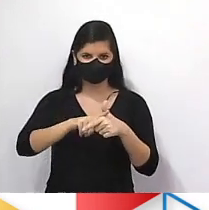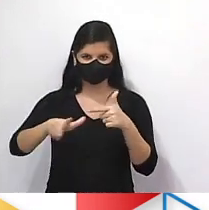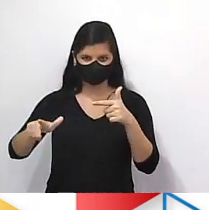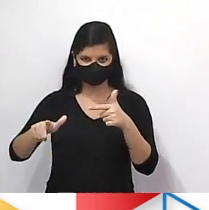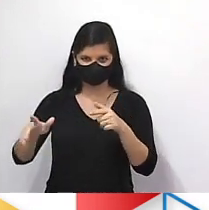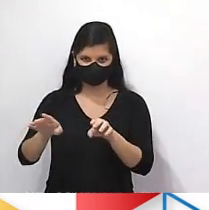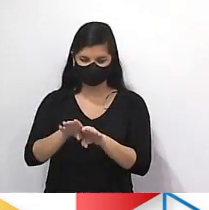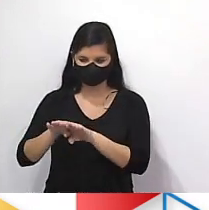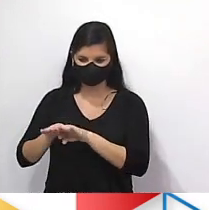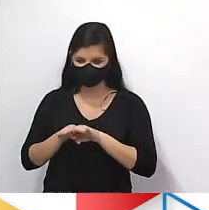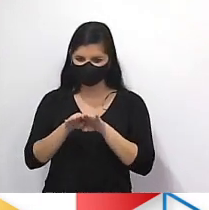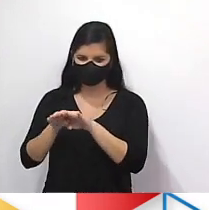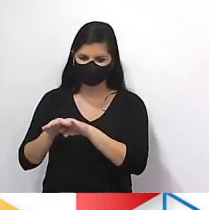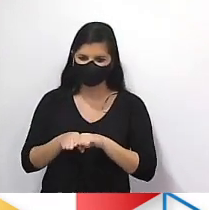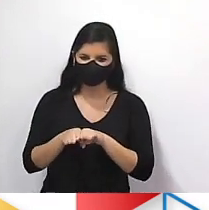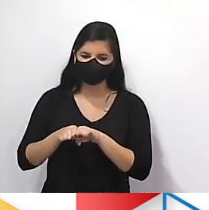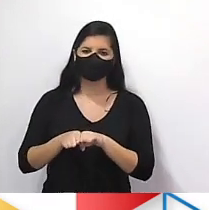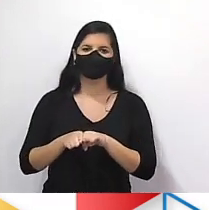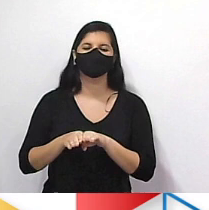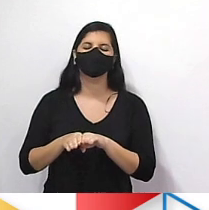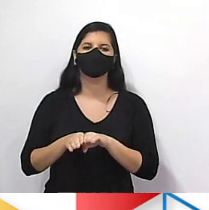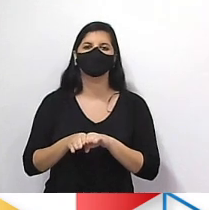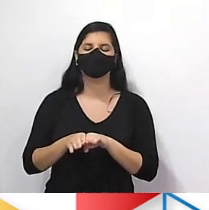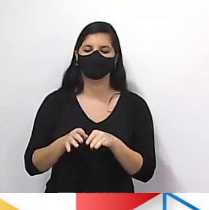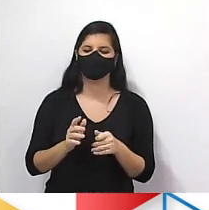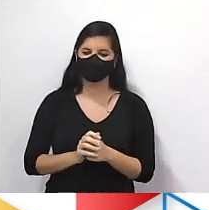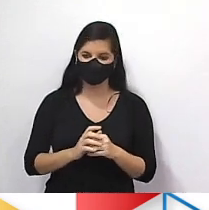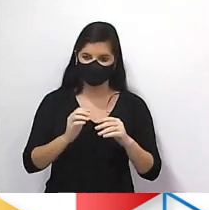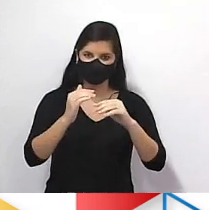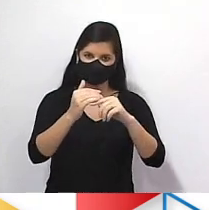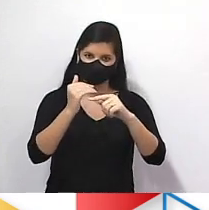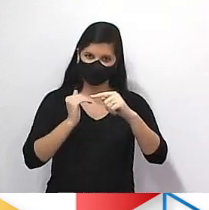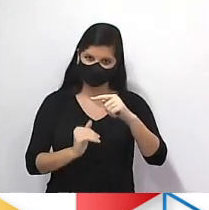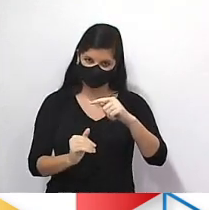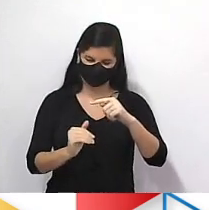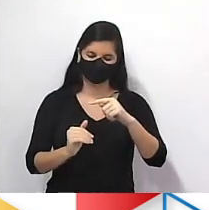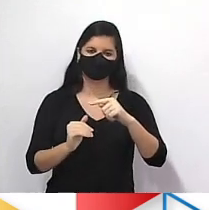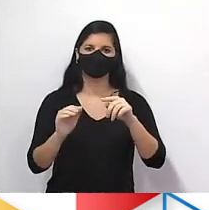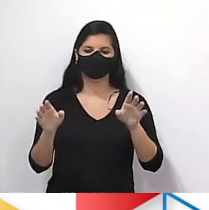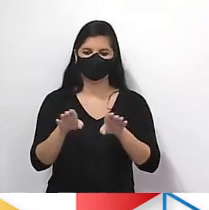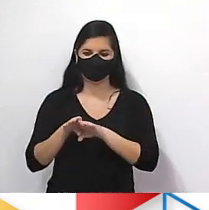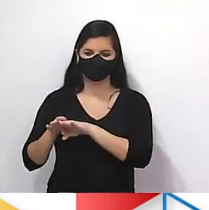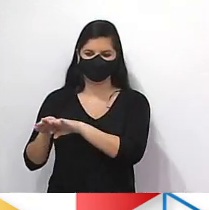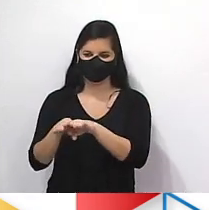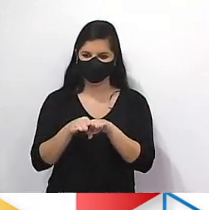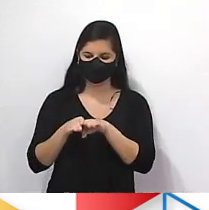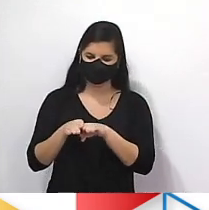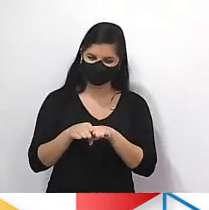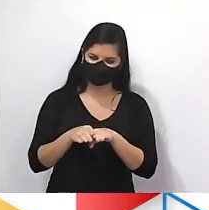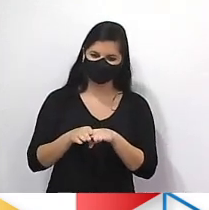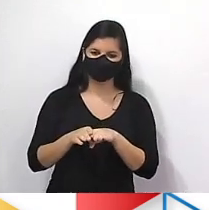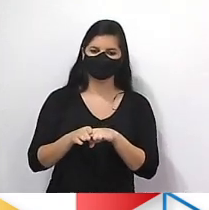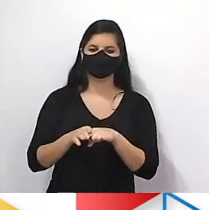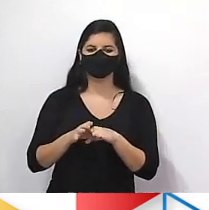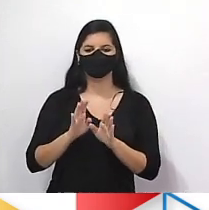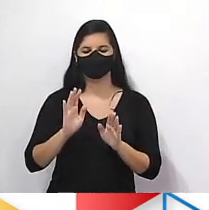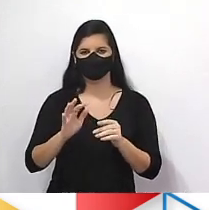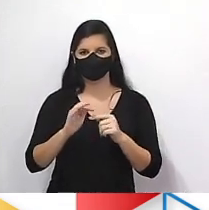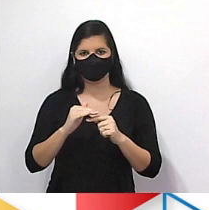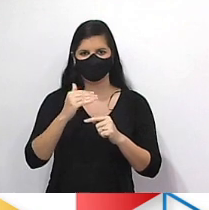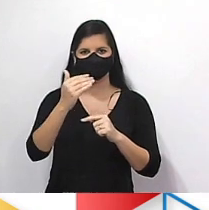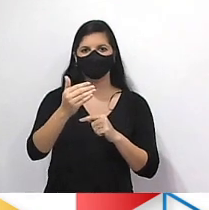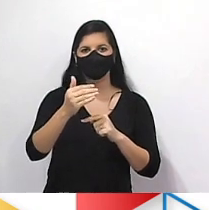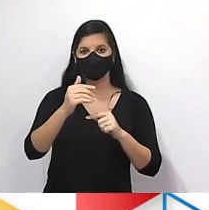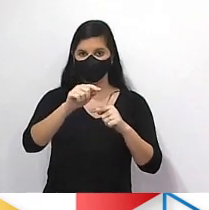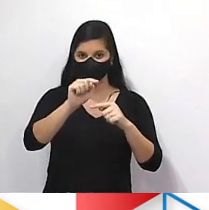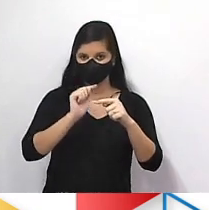divididas em partes iguais, não esquece, tá? Aquele denominador é dividido em partes iguais, ok? A fração também pode ser representada como